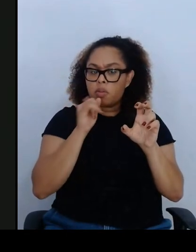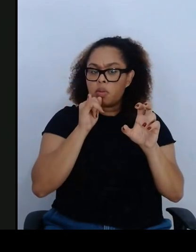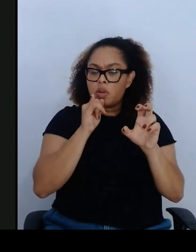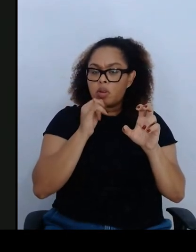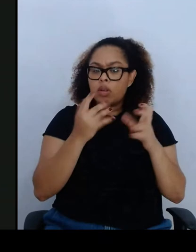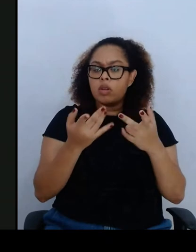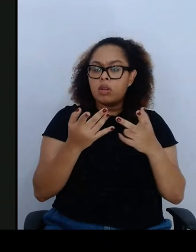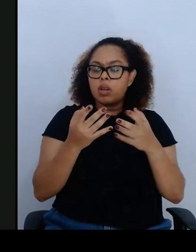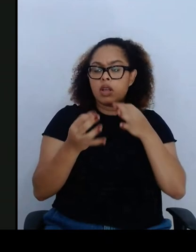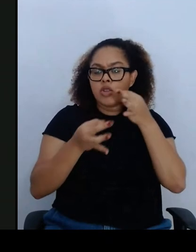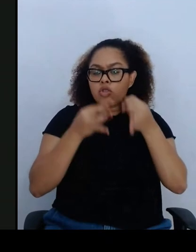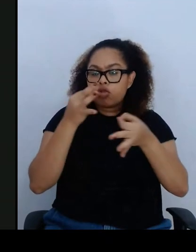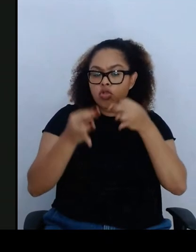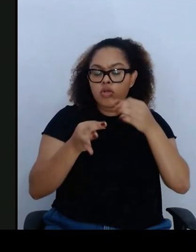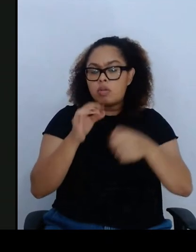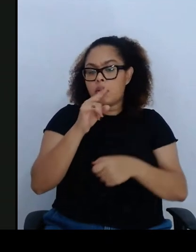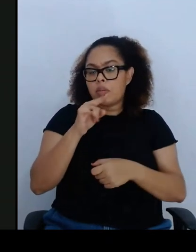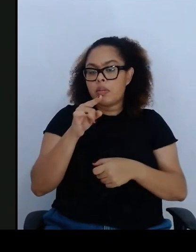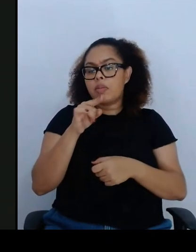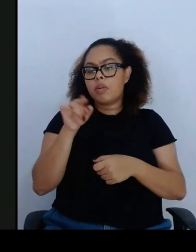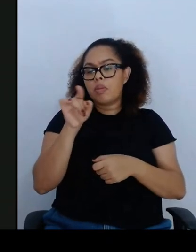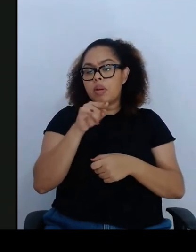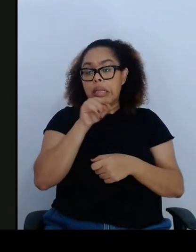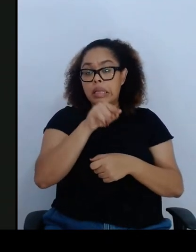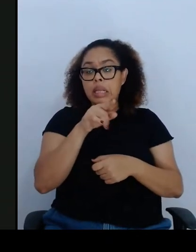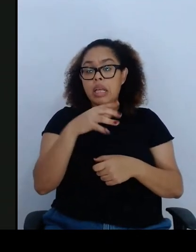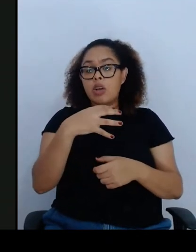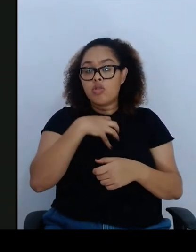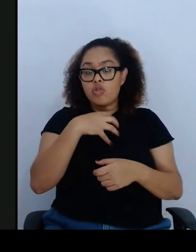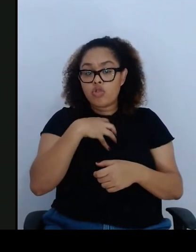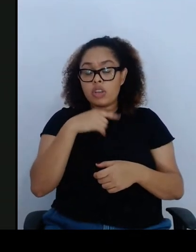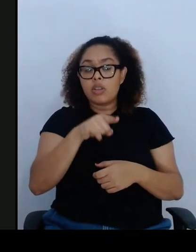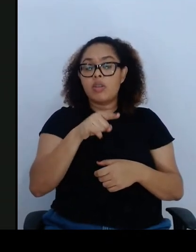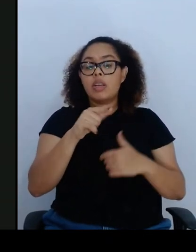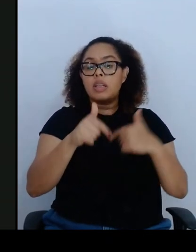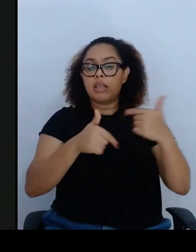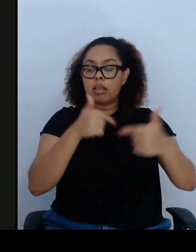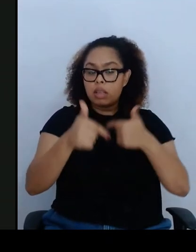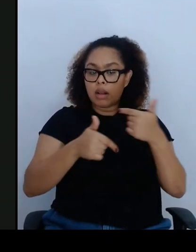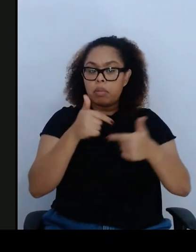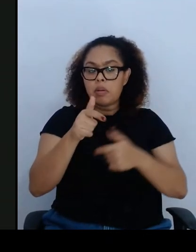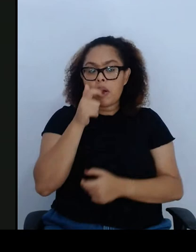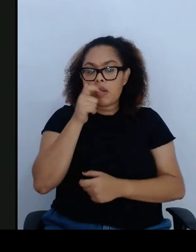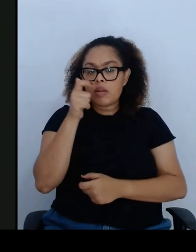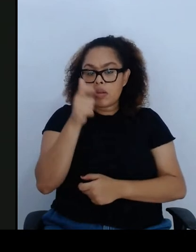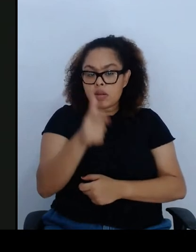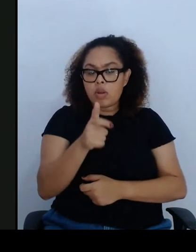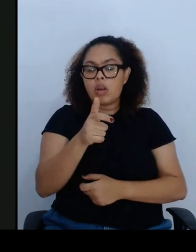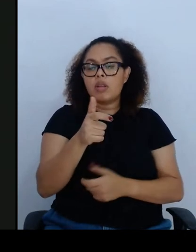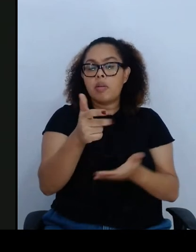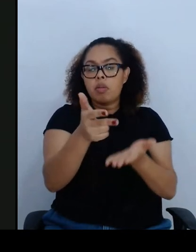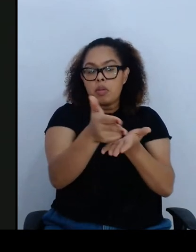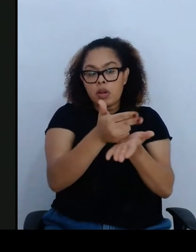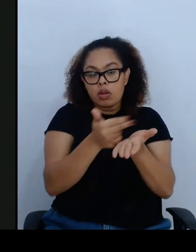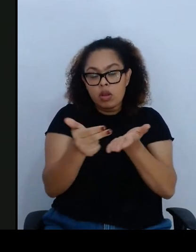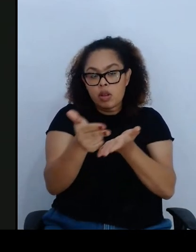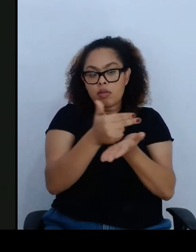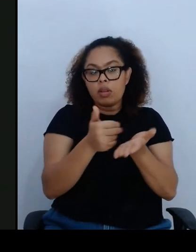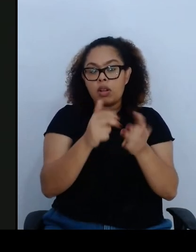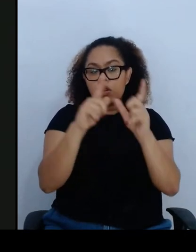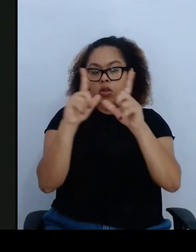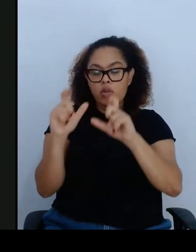de bacon é difícil negar que esse é o modo com o qual ele trabalhava aquele de fato se interessava pelas ilustrações fotografia